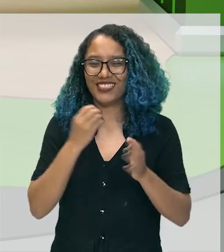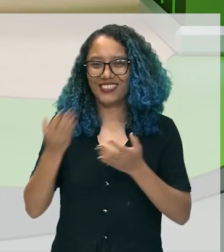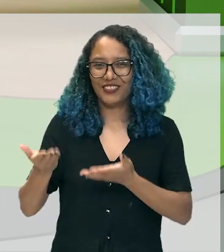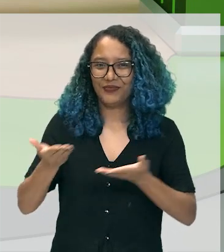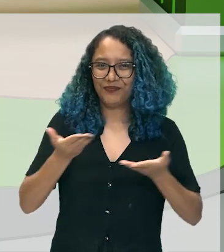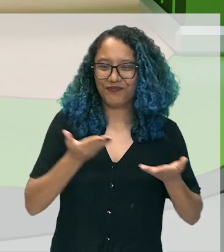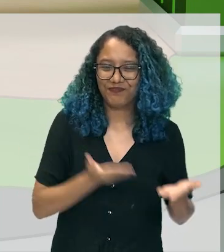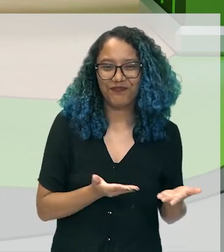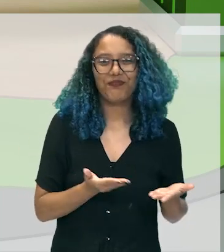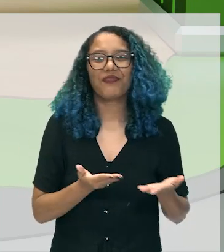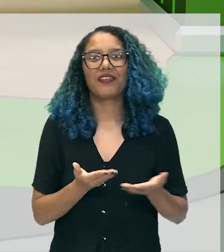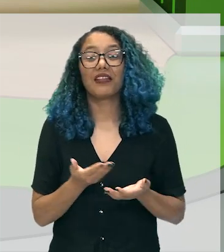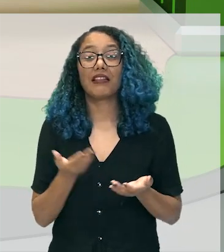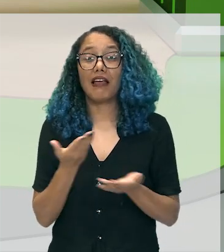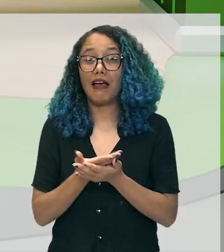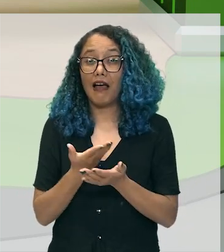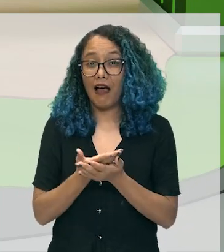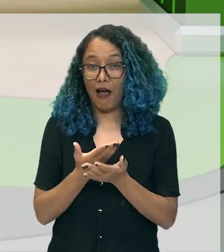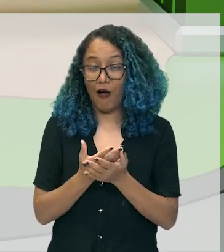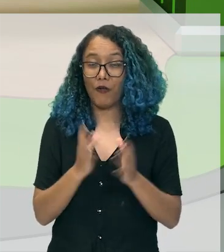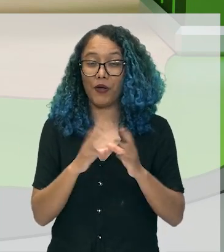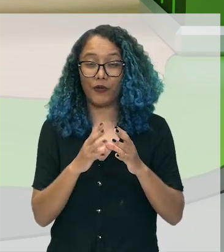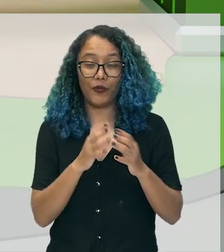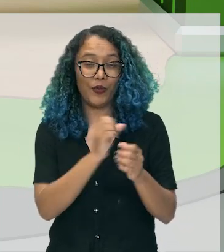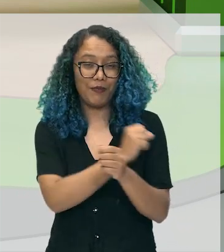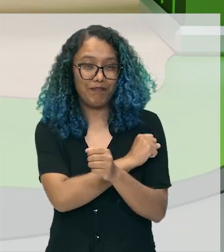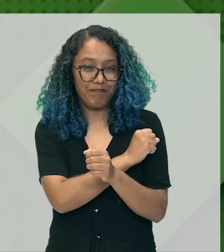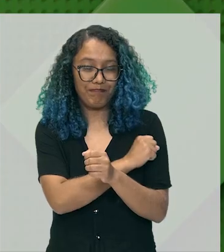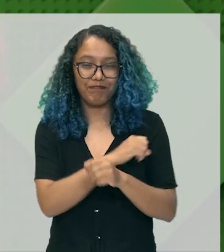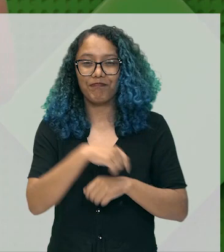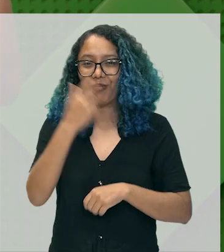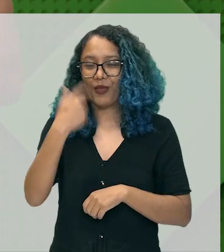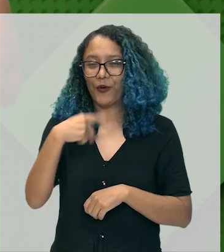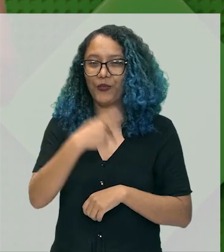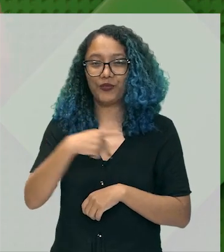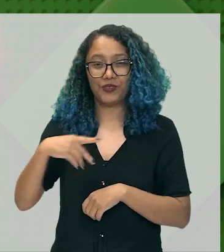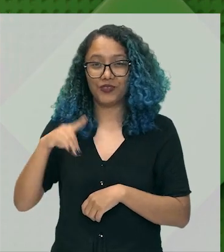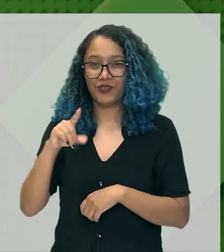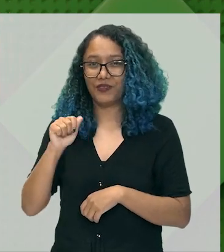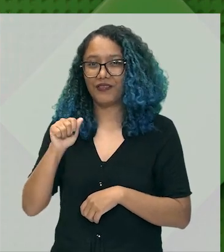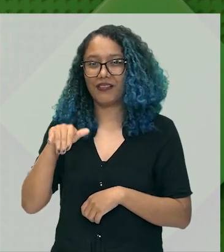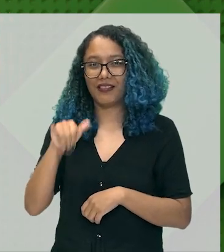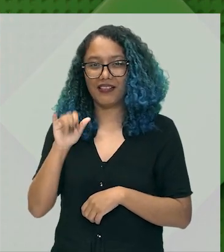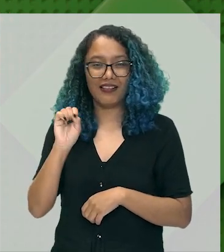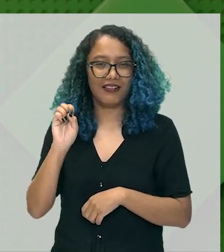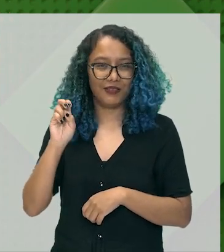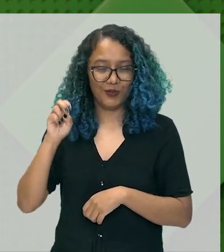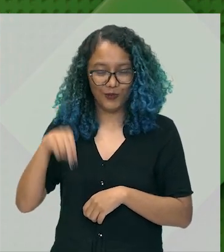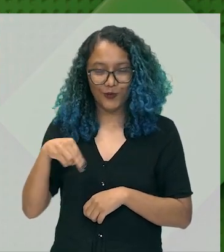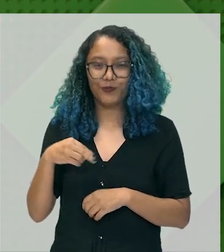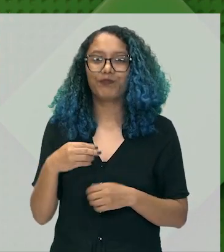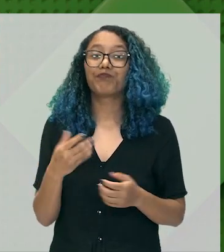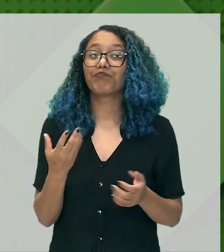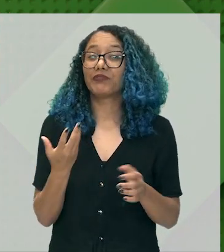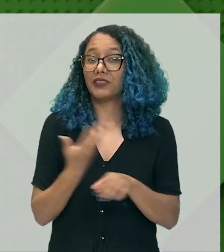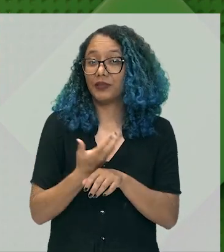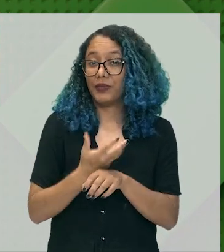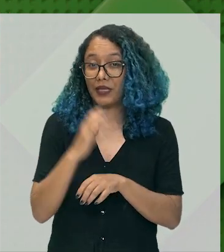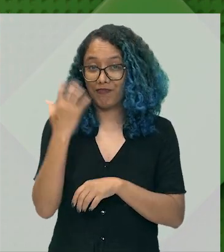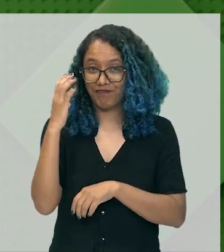Olá, sejam bem-vindos aí para a nossa aula do 8º ano. Eu sou o professor Daison Jardim,